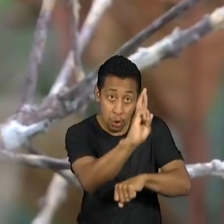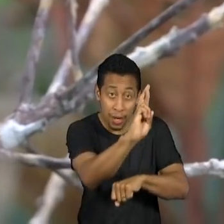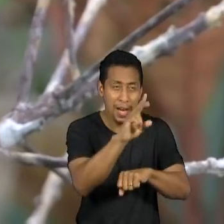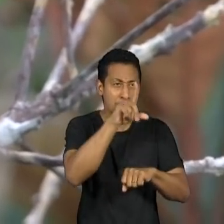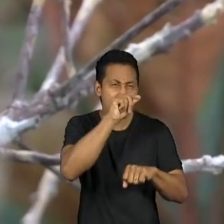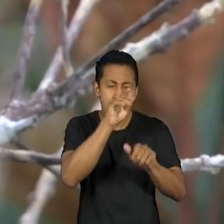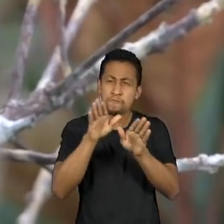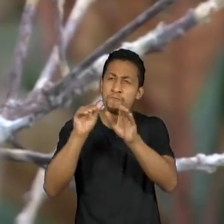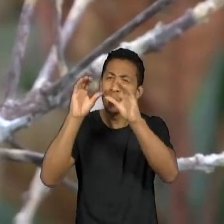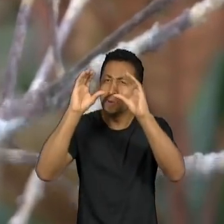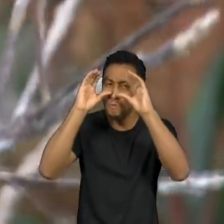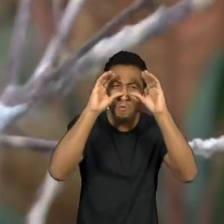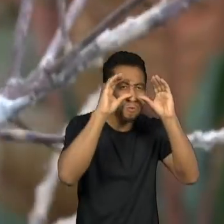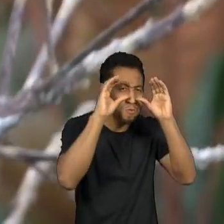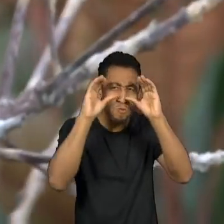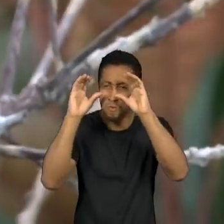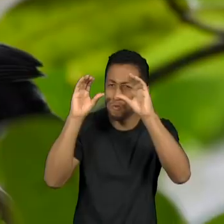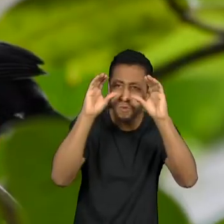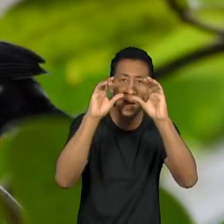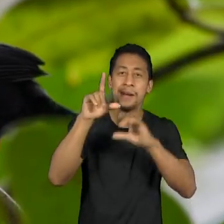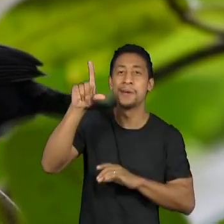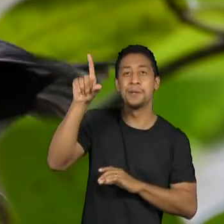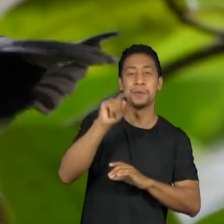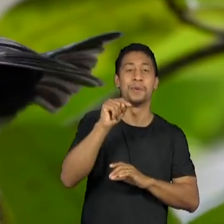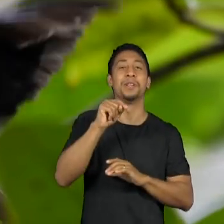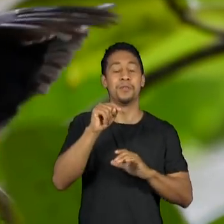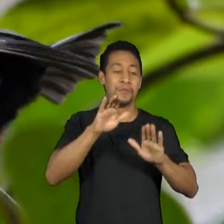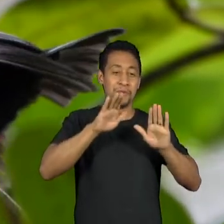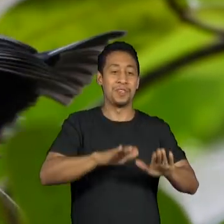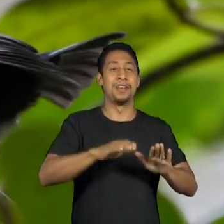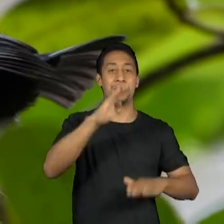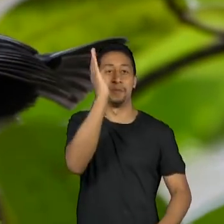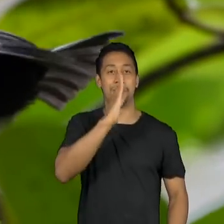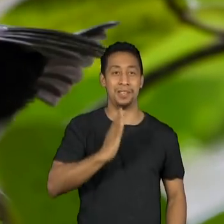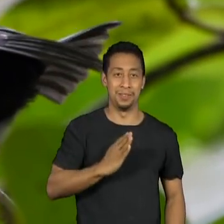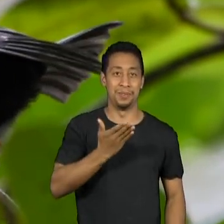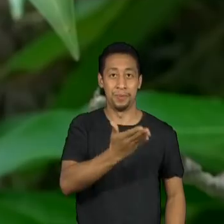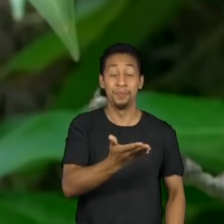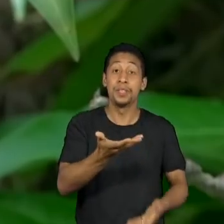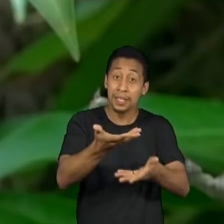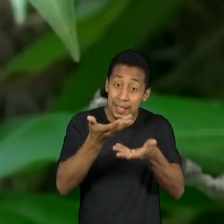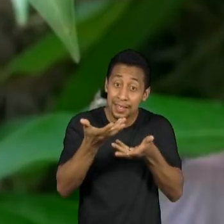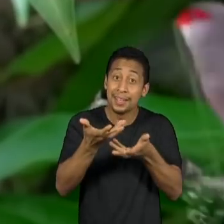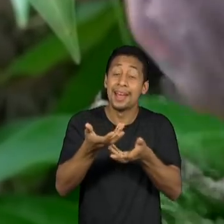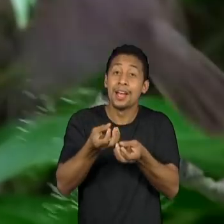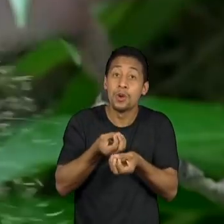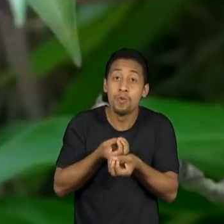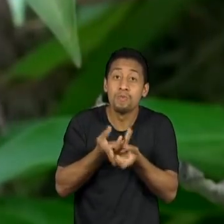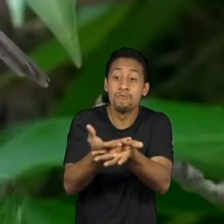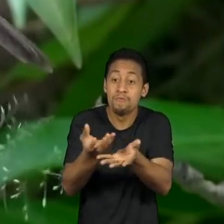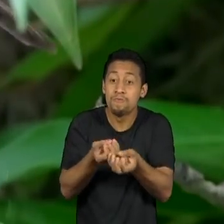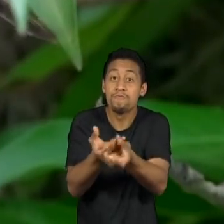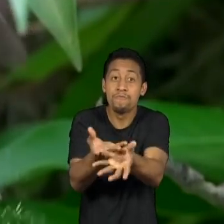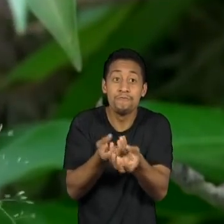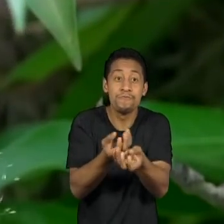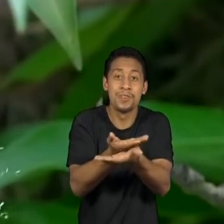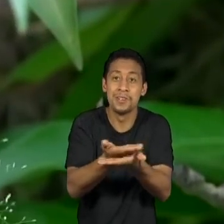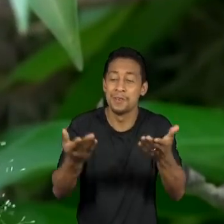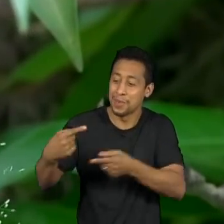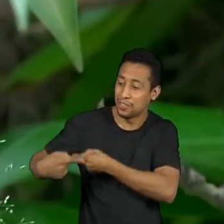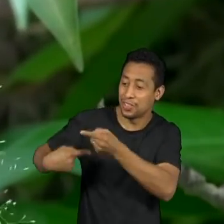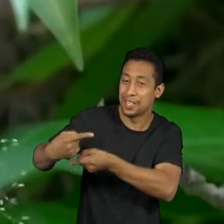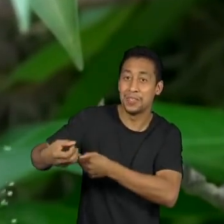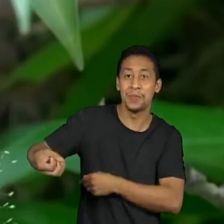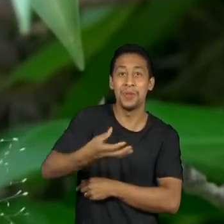escolheu voltar para o Brasil. Ele quer dividir conhecimentos com as novas gerações porque é fascinado pelas